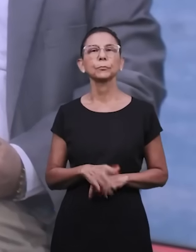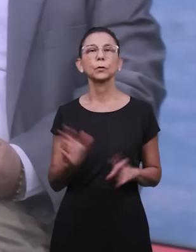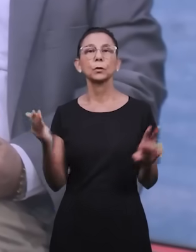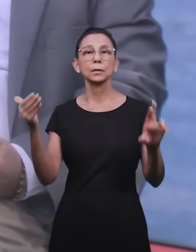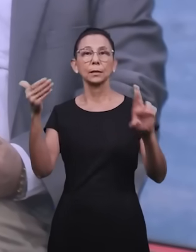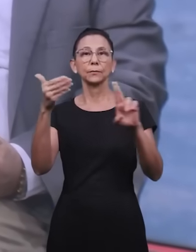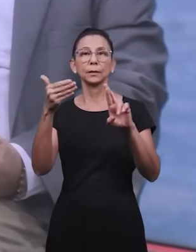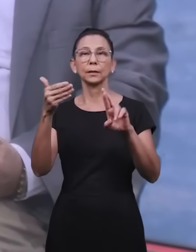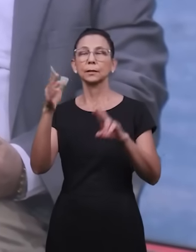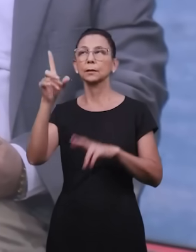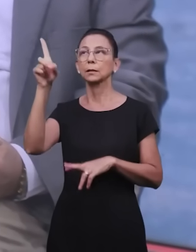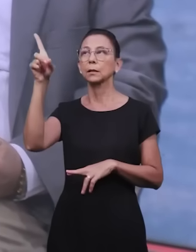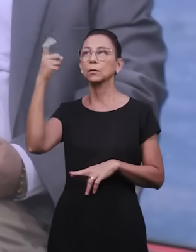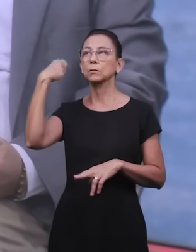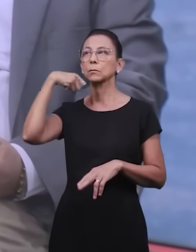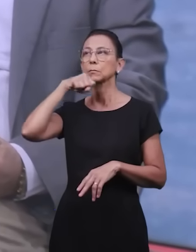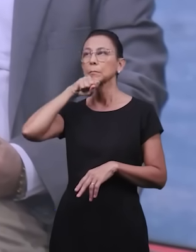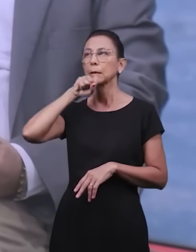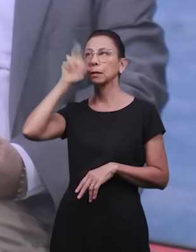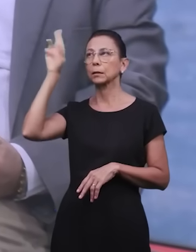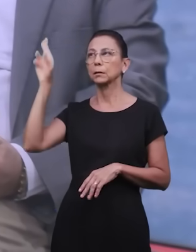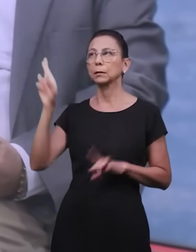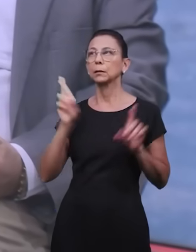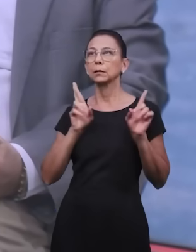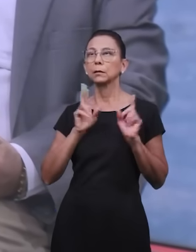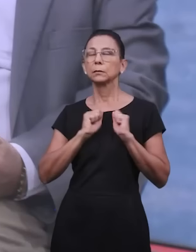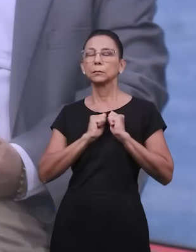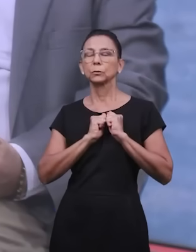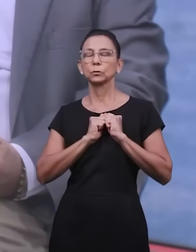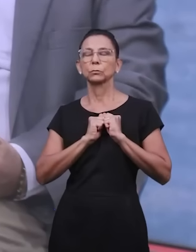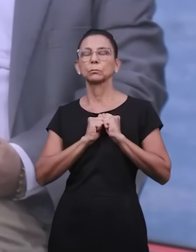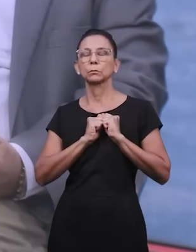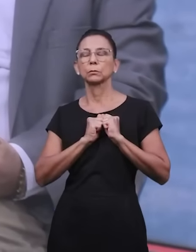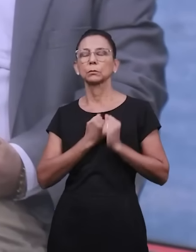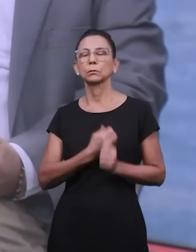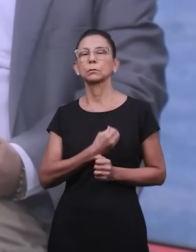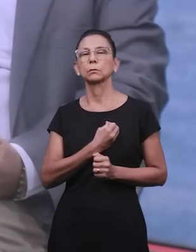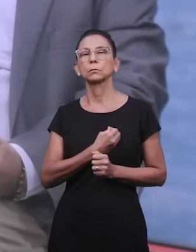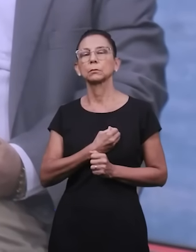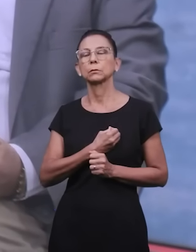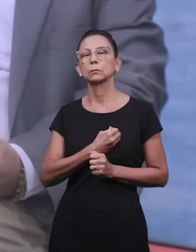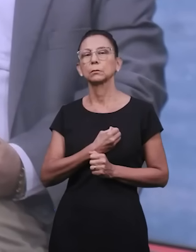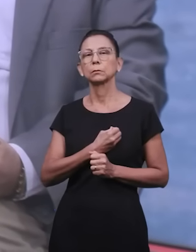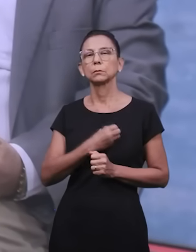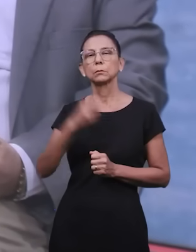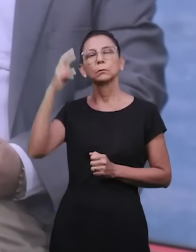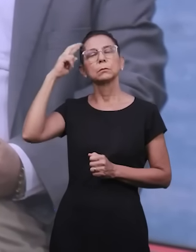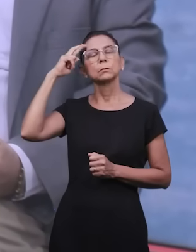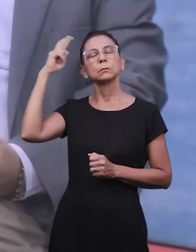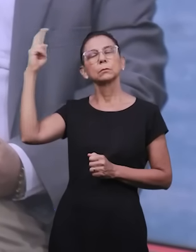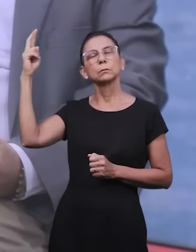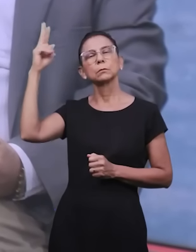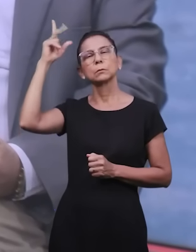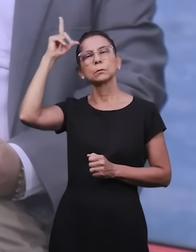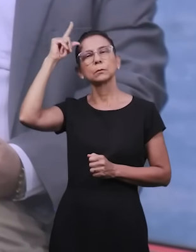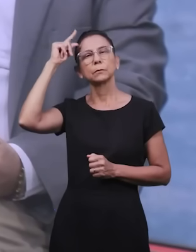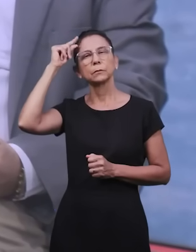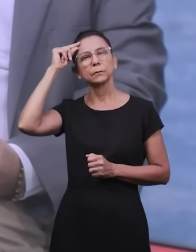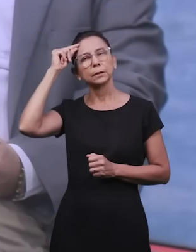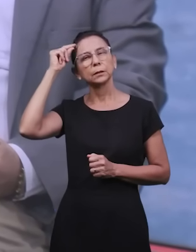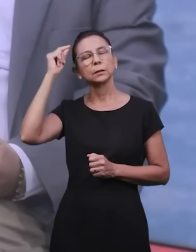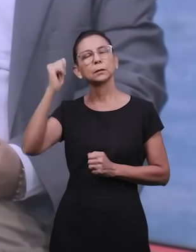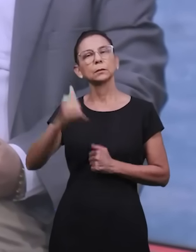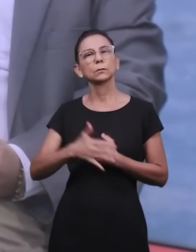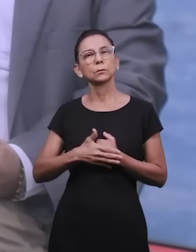Pai, o Senhor Deus, próximo a nós, a presença do Senhor nos traz